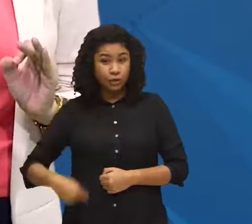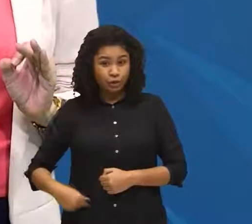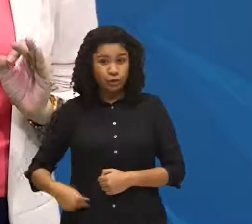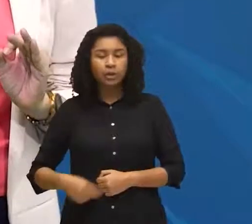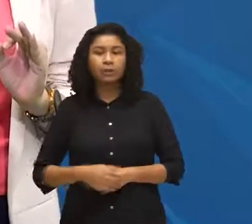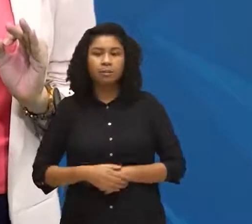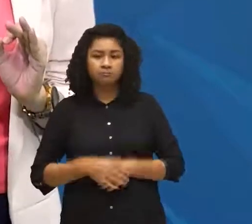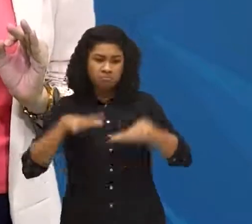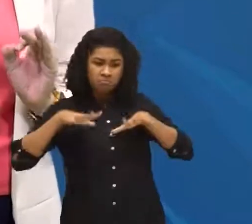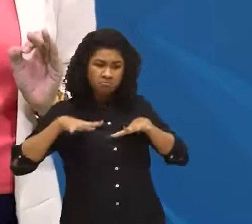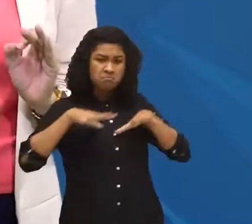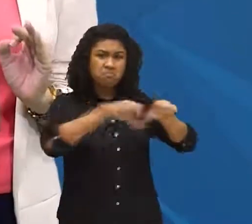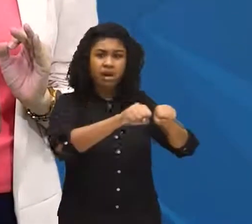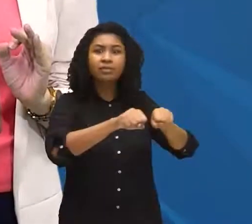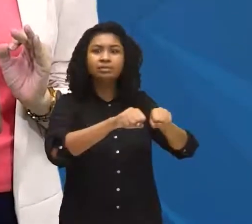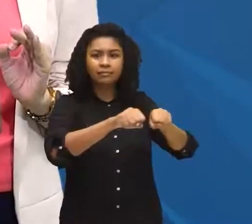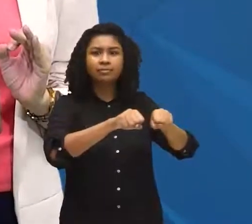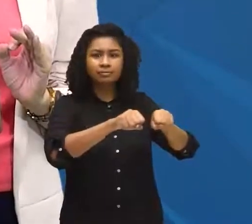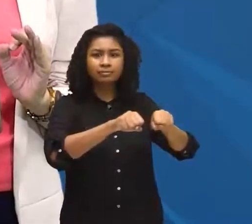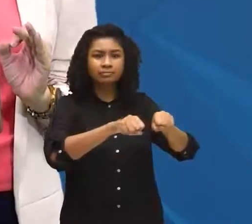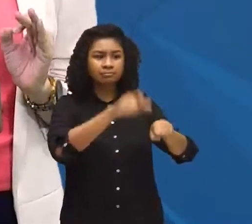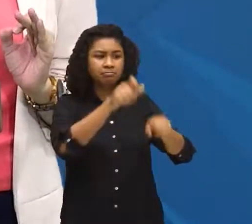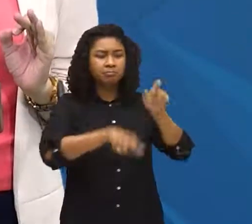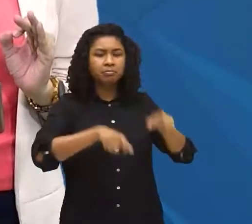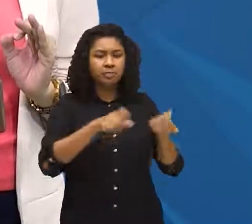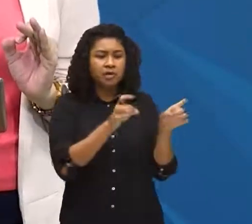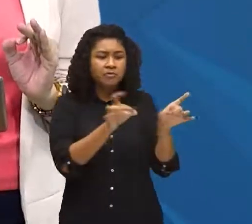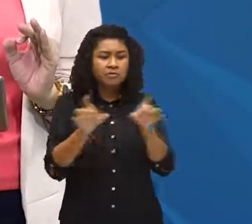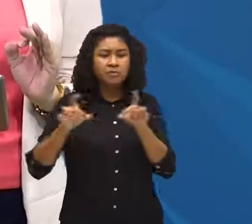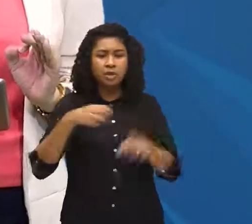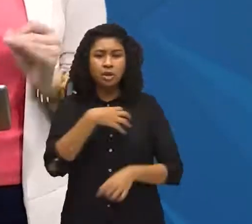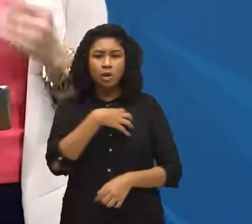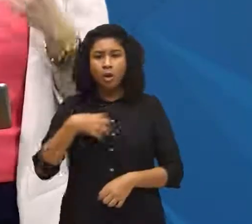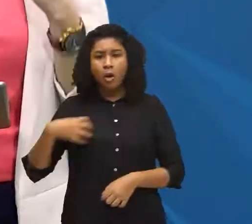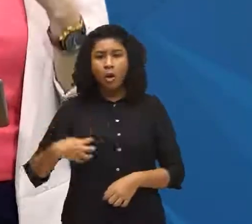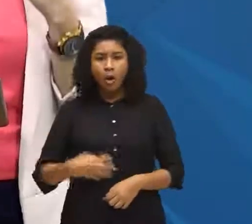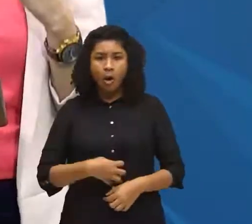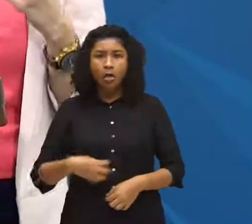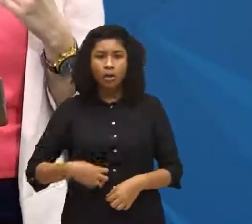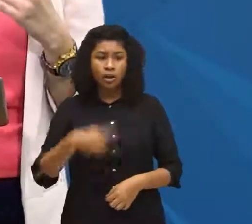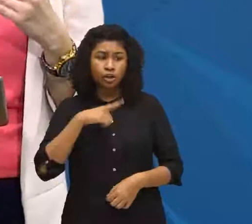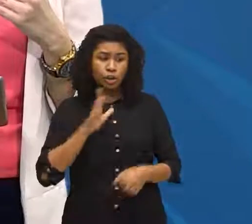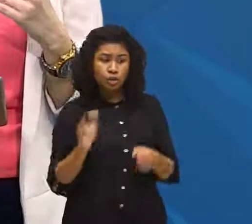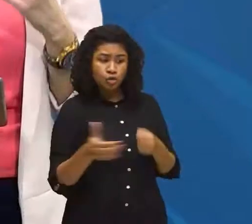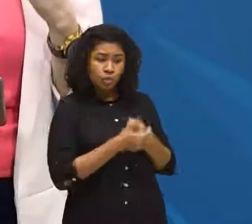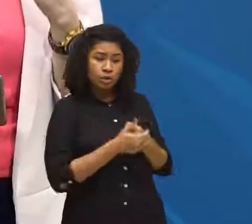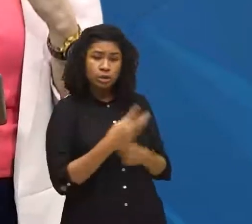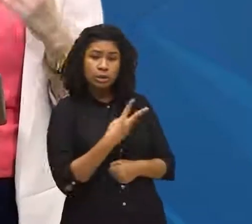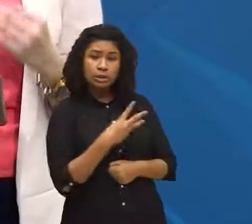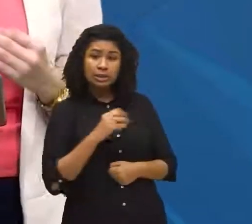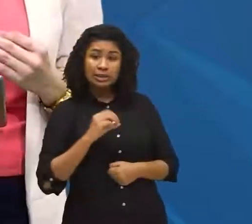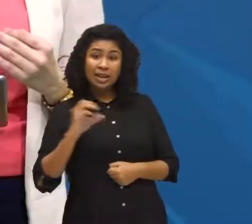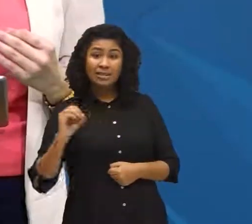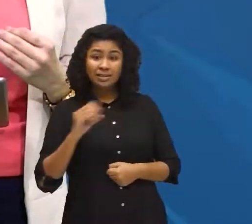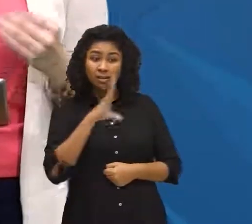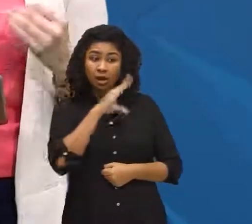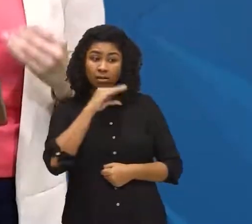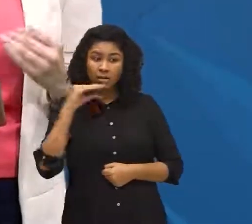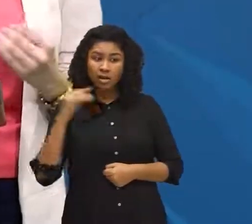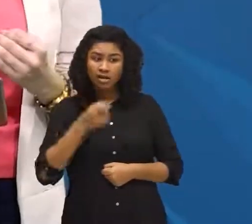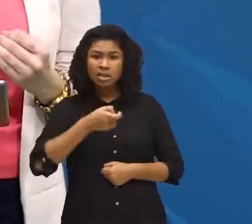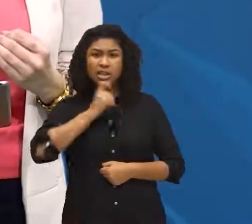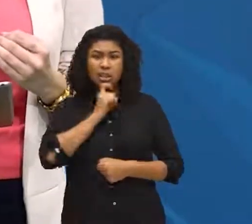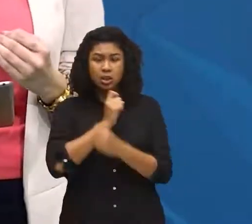presos na China com 300 crianças congeladas. Eu particularmente ficaria chocada